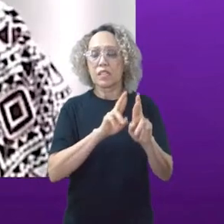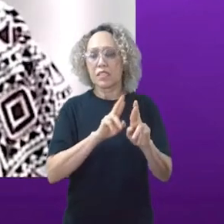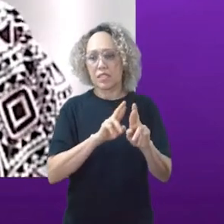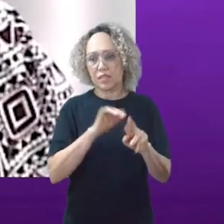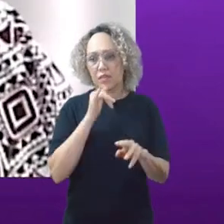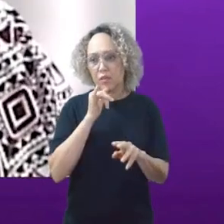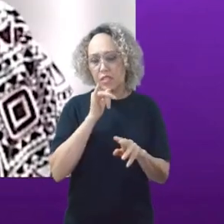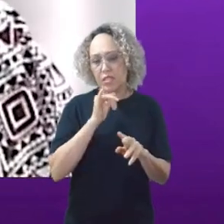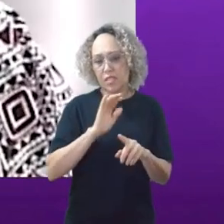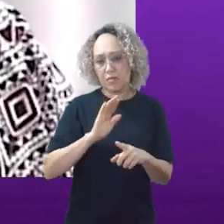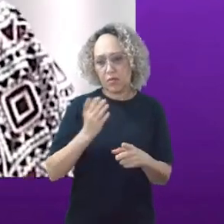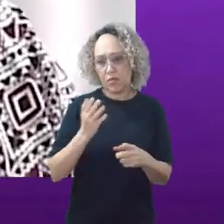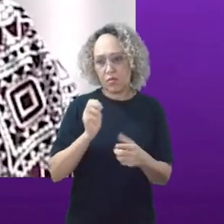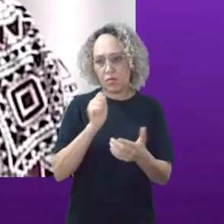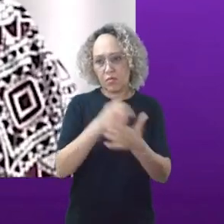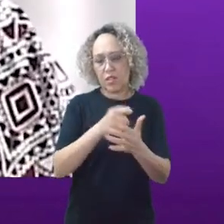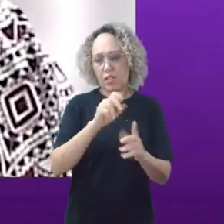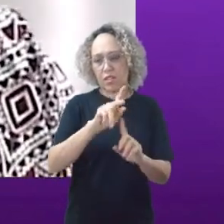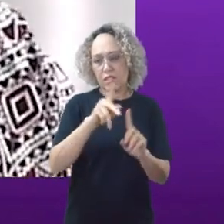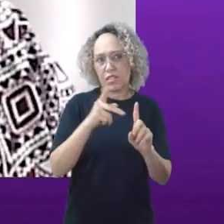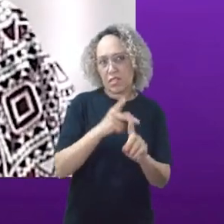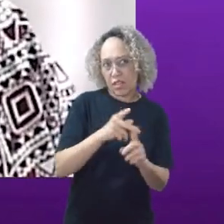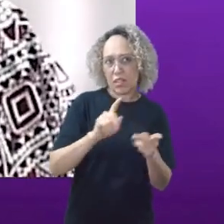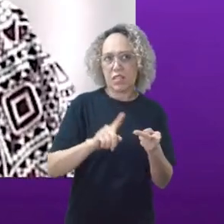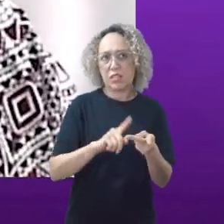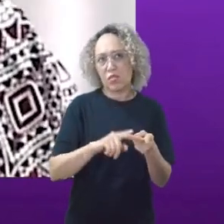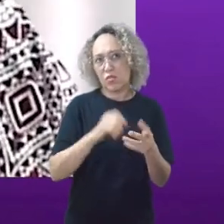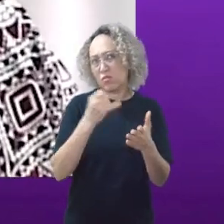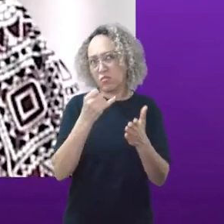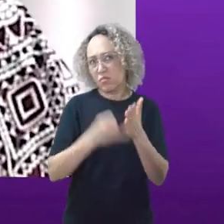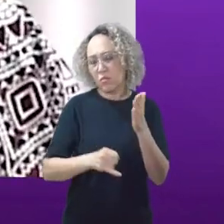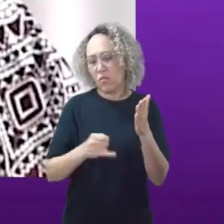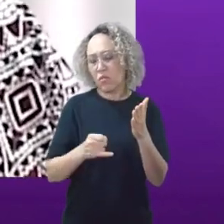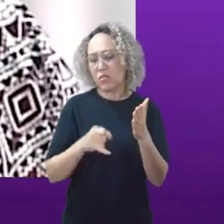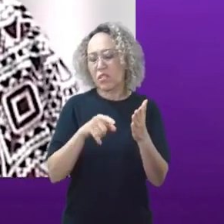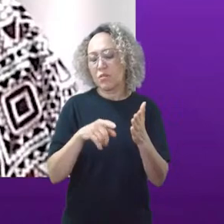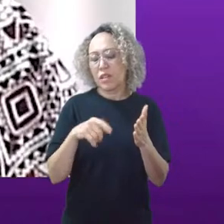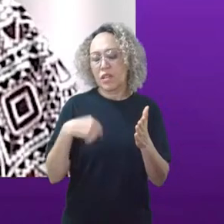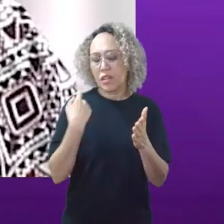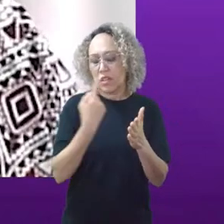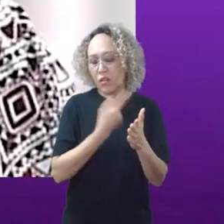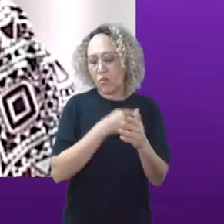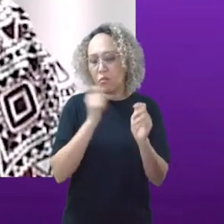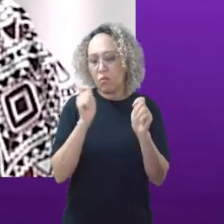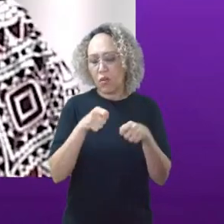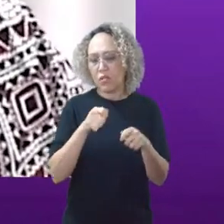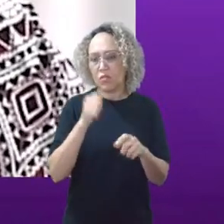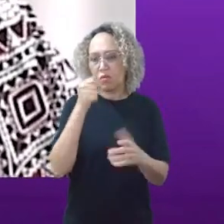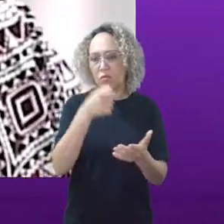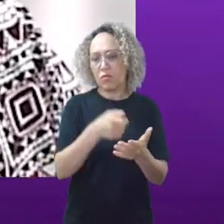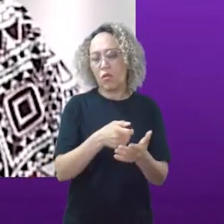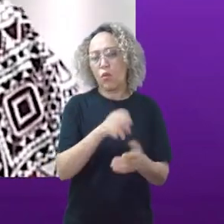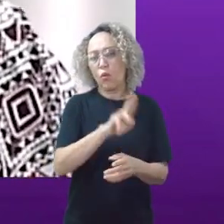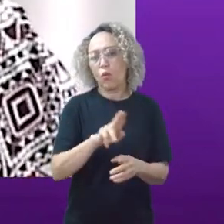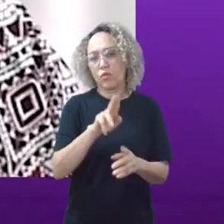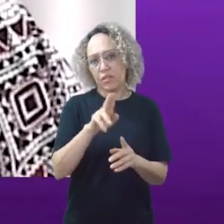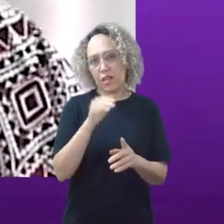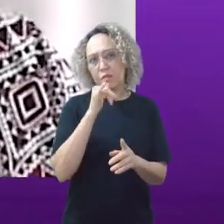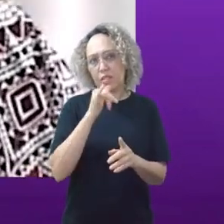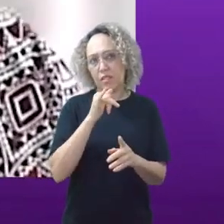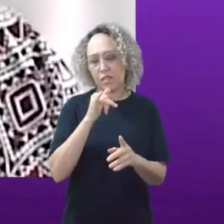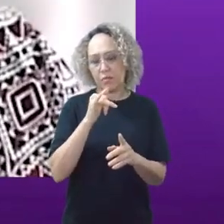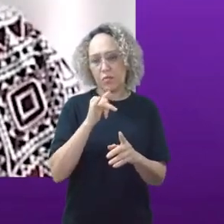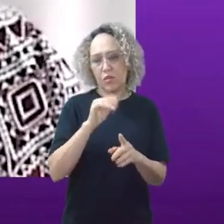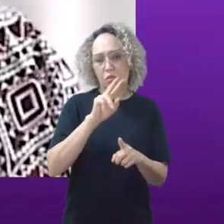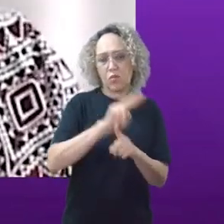permita também usar os serviços sociais. A gente também tem um lado talvez um pouco menos